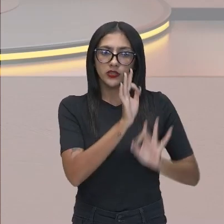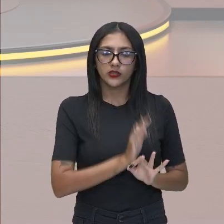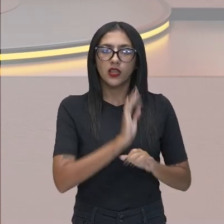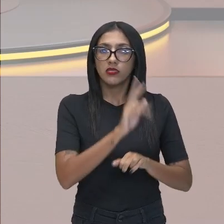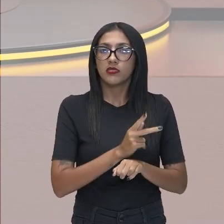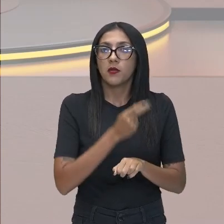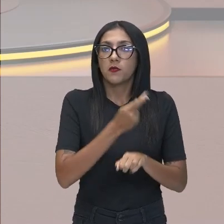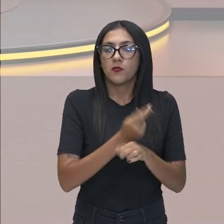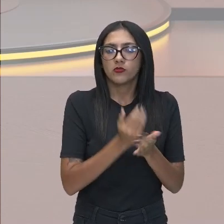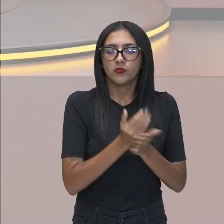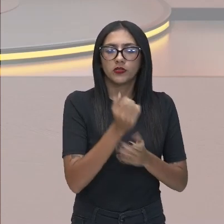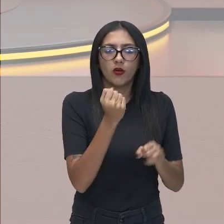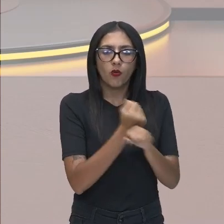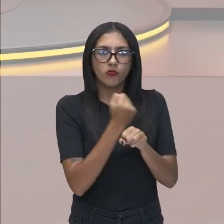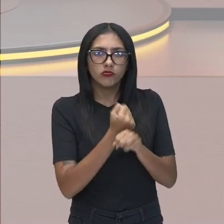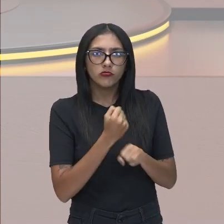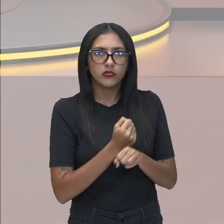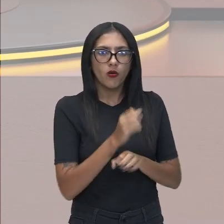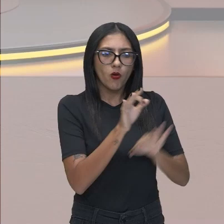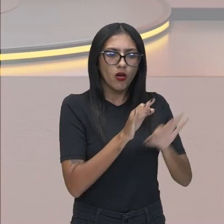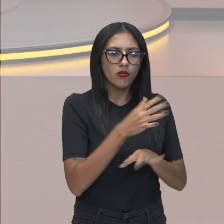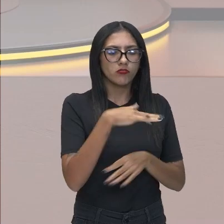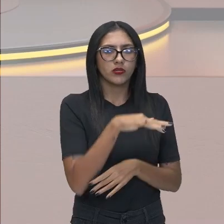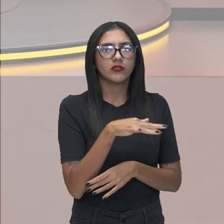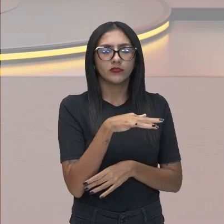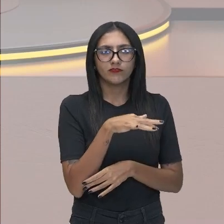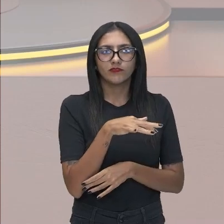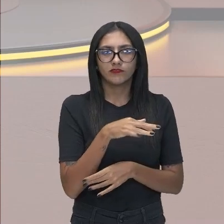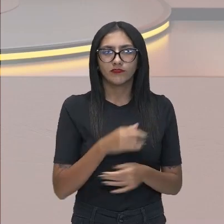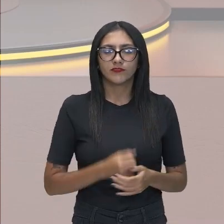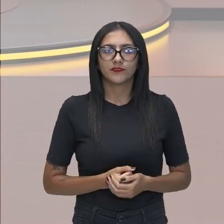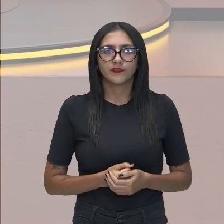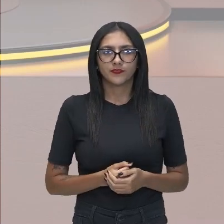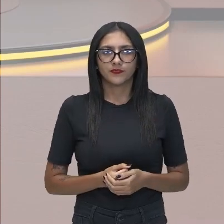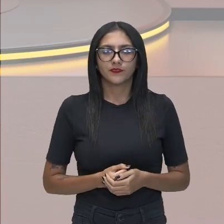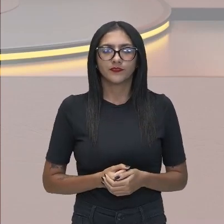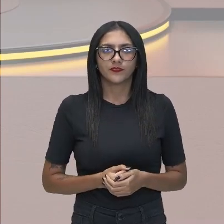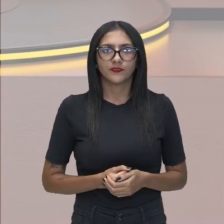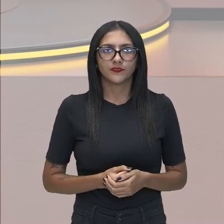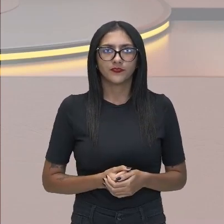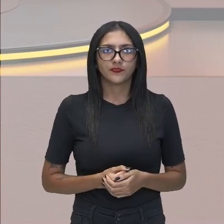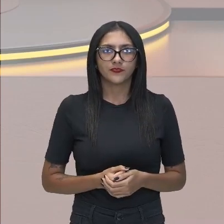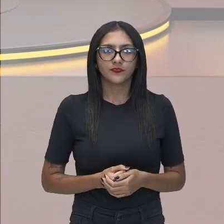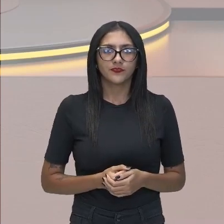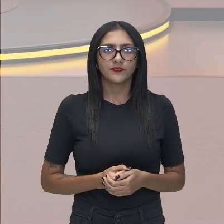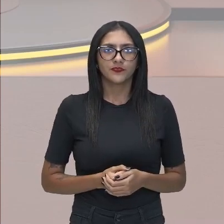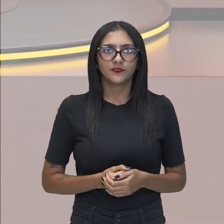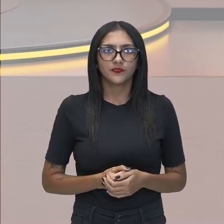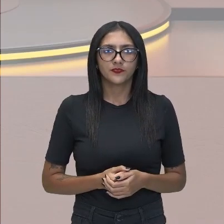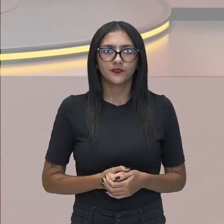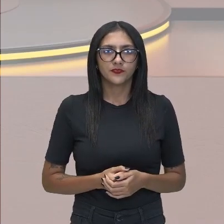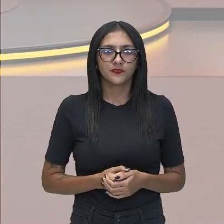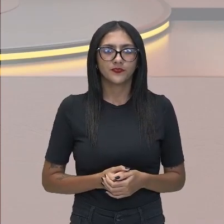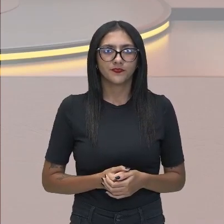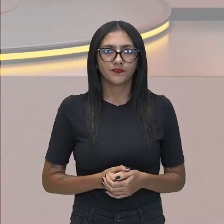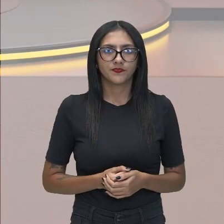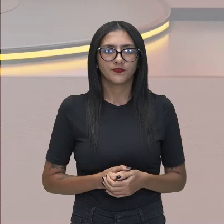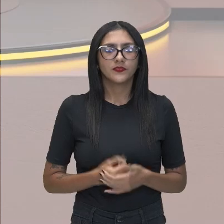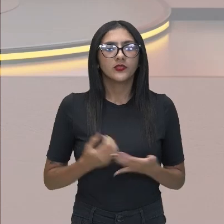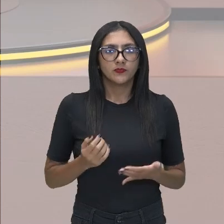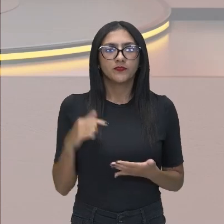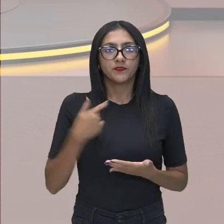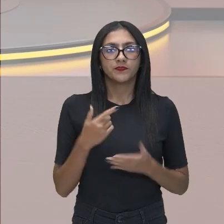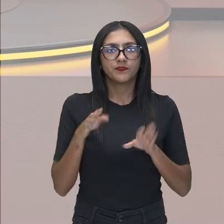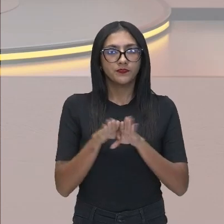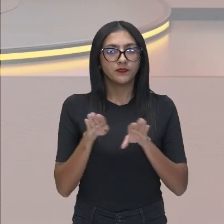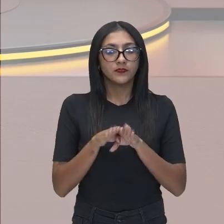que acaba ocorrendo o contrário, né? Então, nós temos, né, as